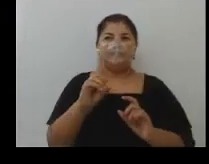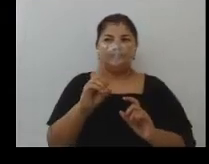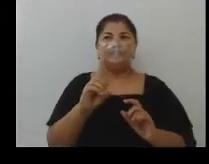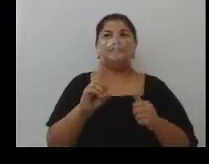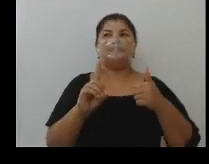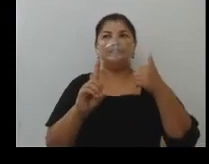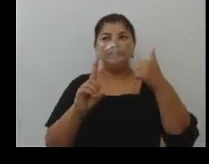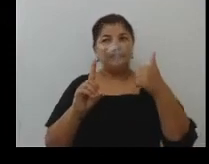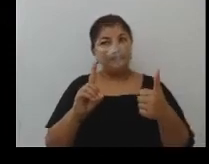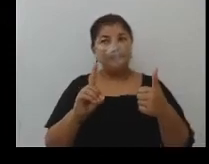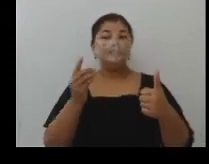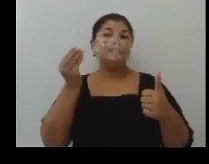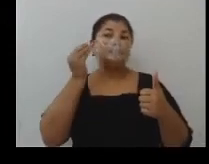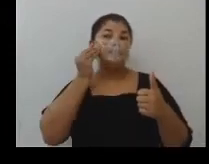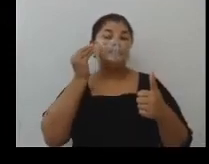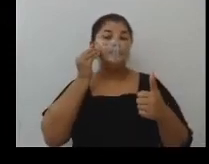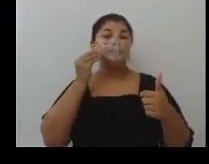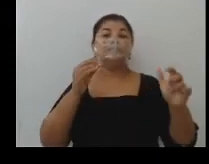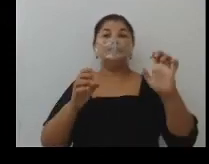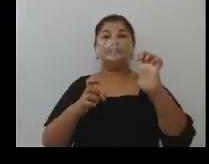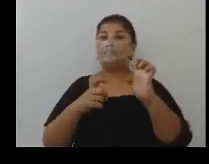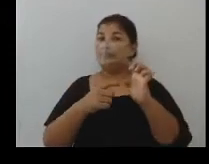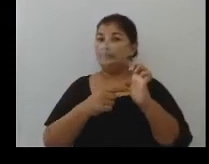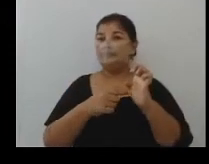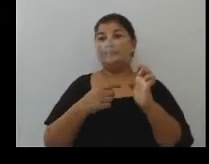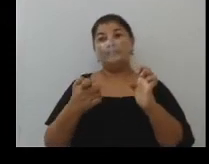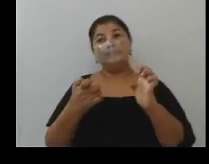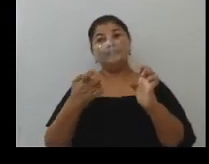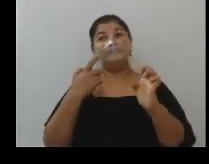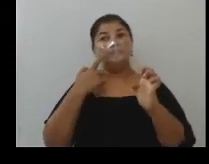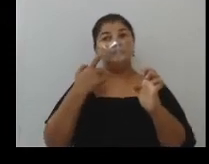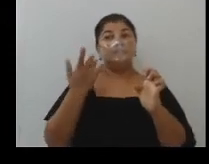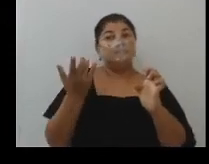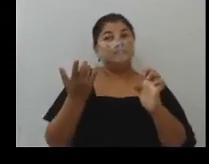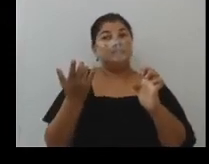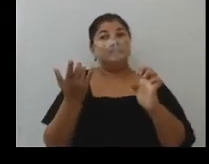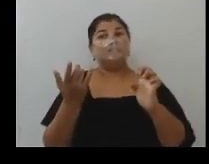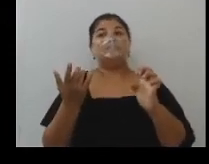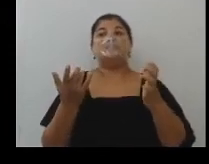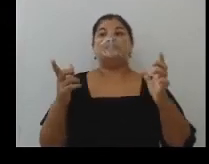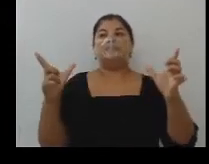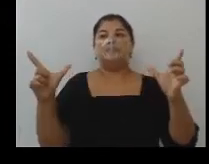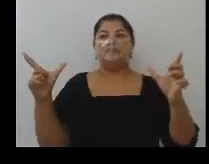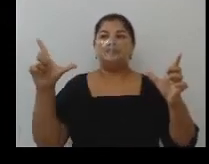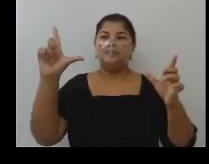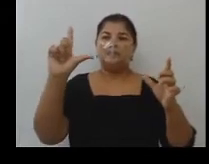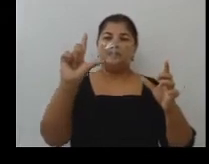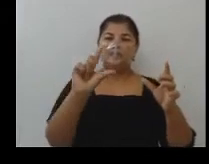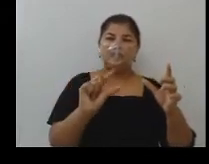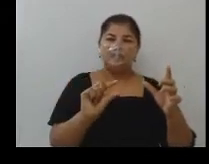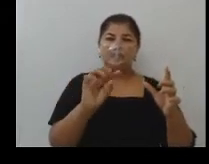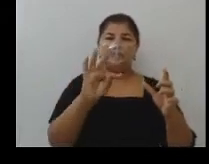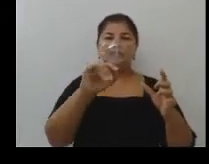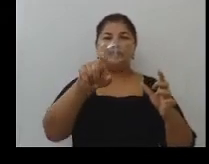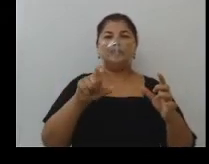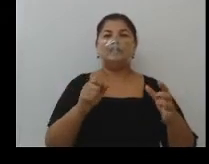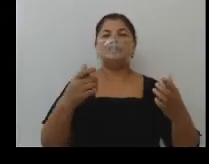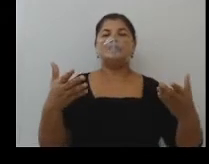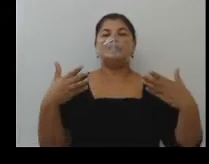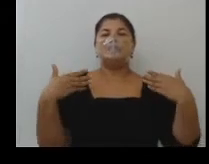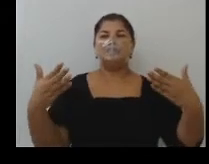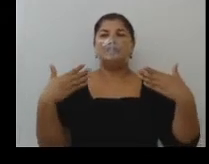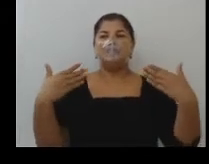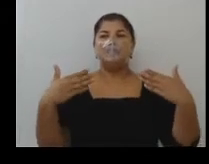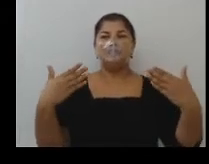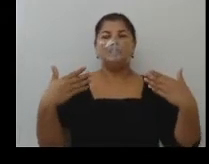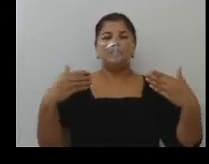massa. Vamos ver a letra E se responde. Vamos marcar logo não. Letra E. Diminui a taxa de emissão de calor por parte do